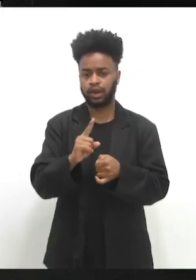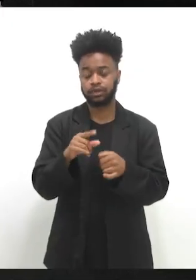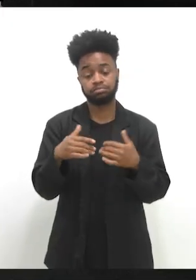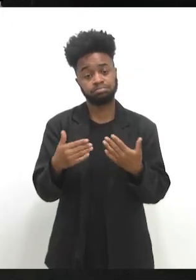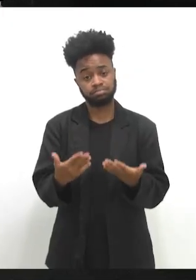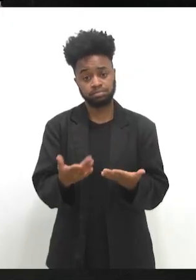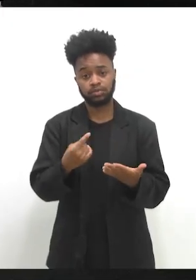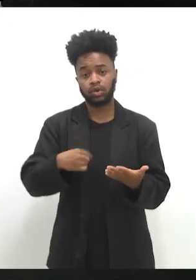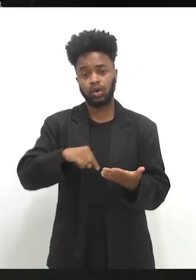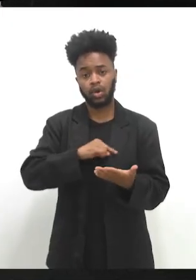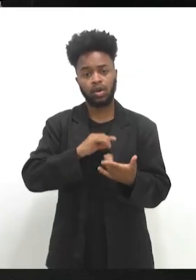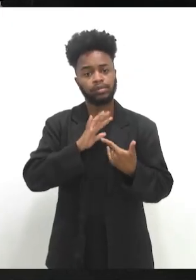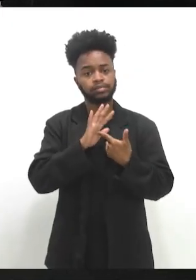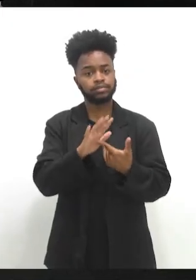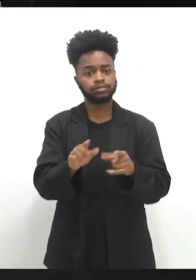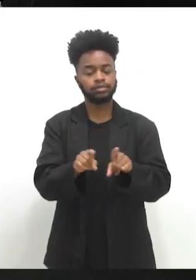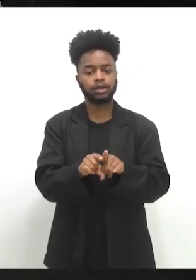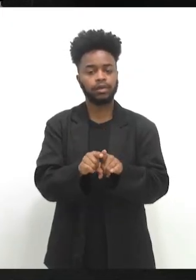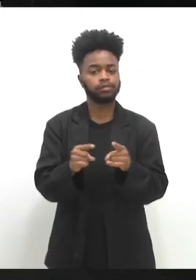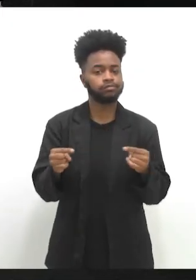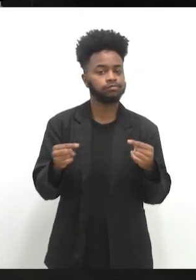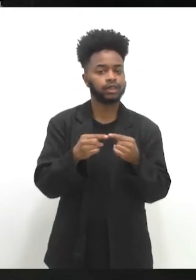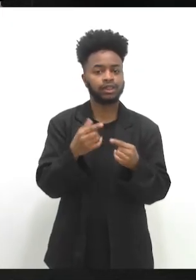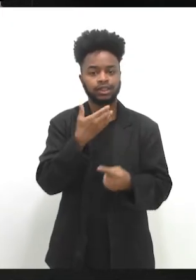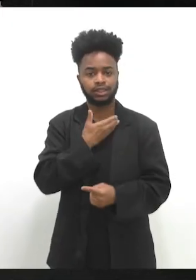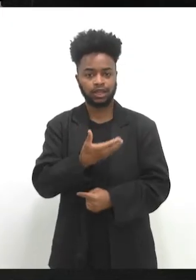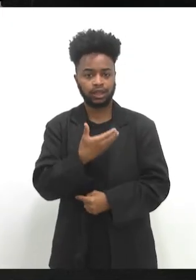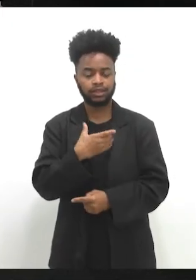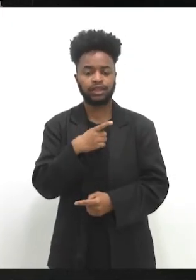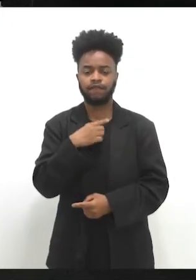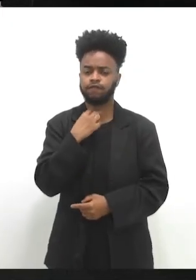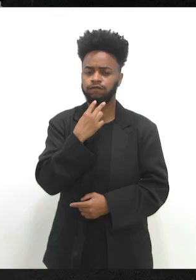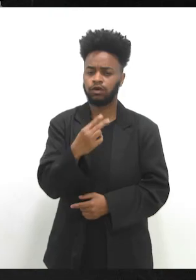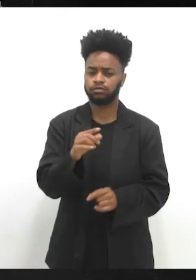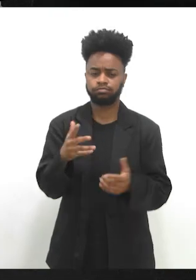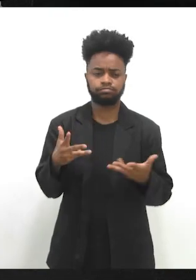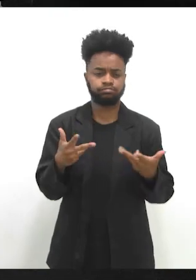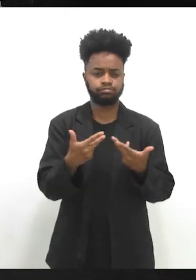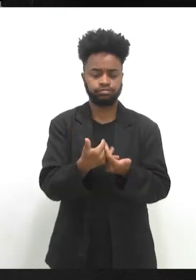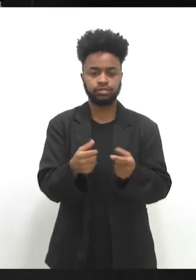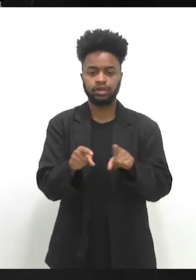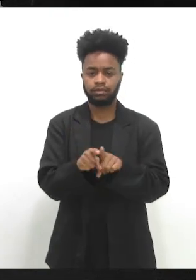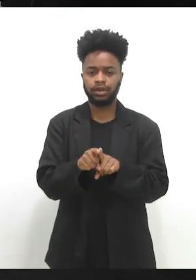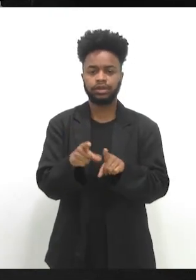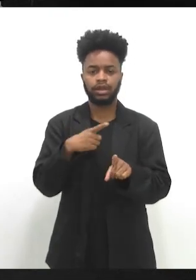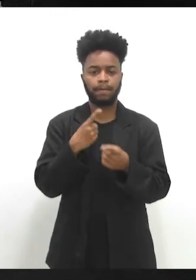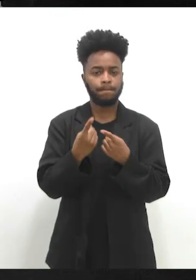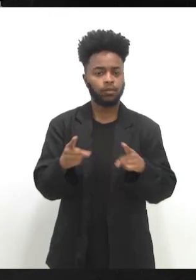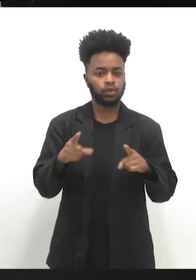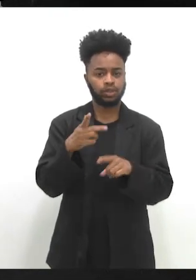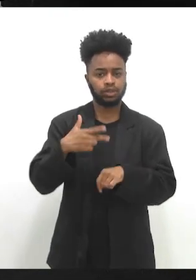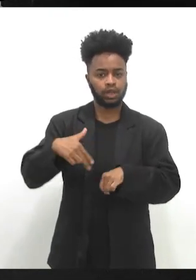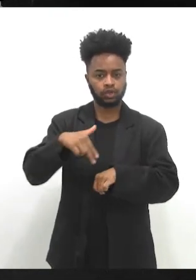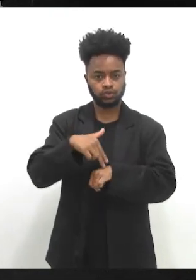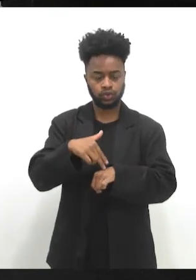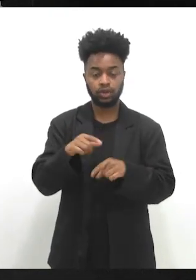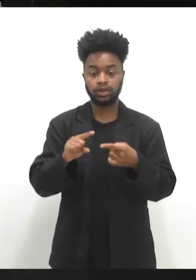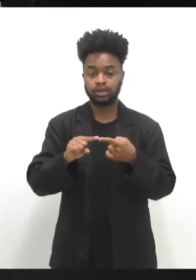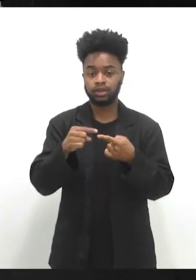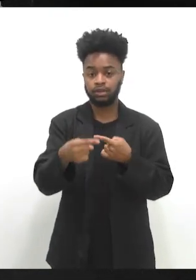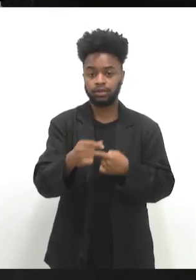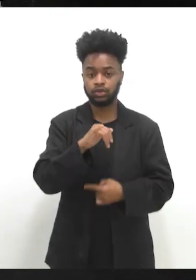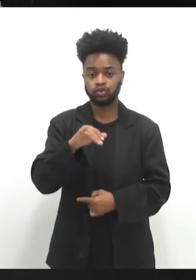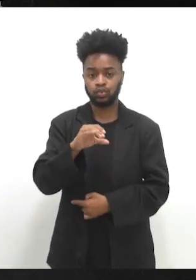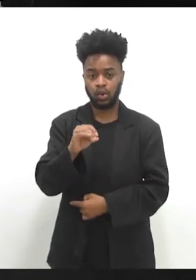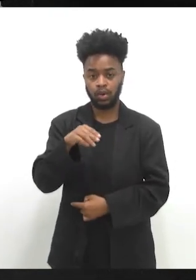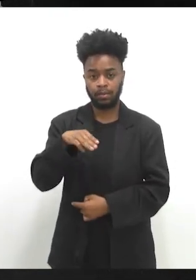brindar então ao público também com o concerto de Natal, que com vozes também operísticas, enfim, com um repertório tradicional que todo mundo vai amar. Mas temos, depois